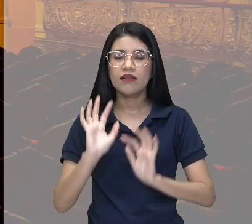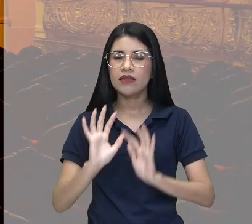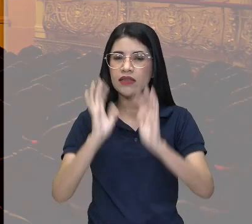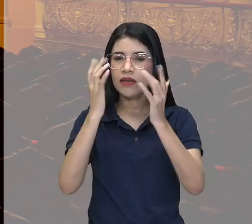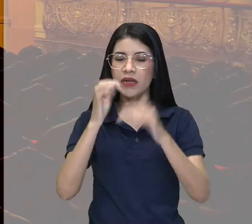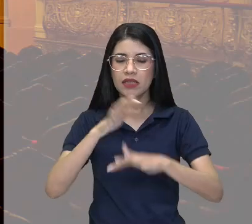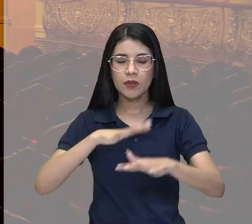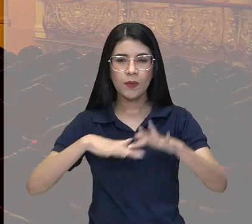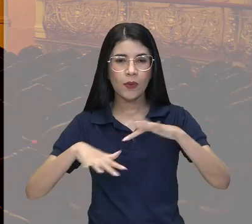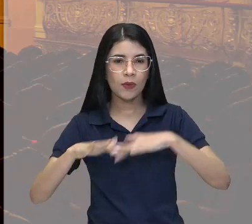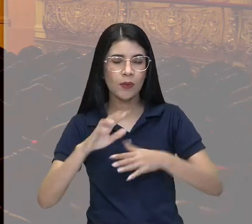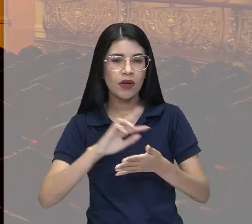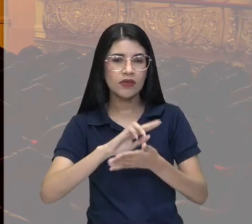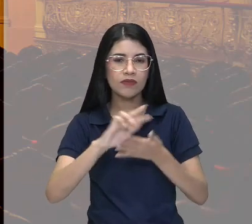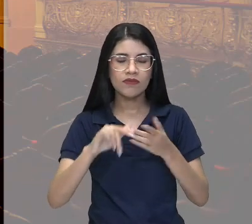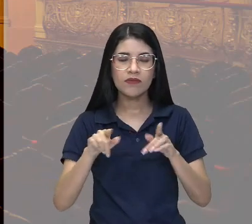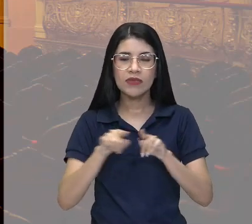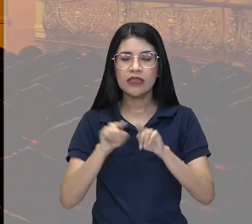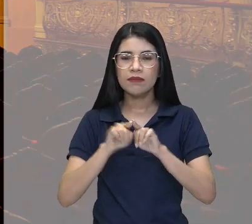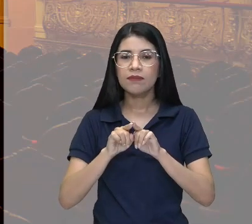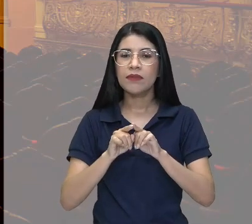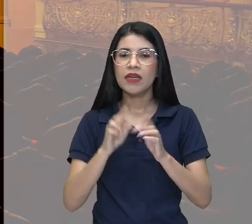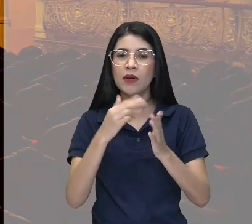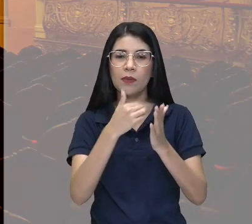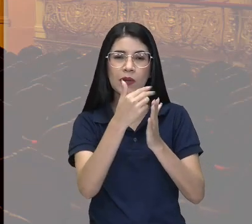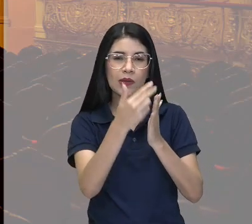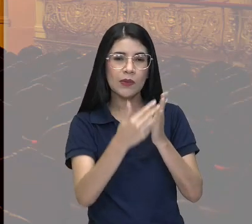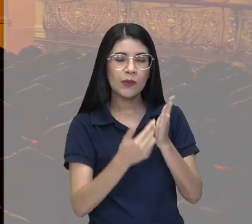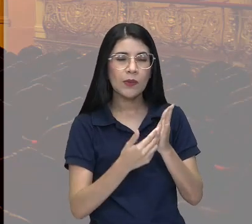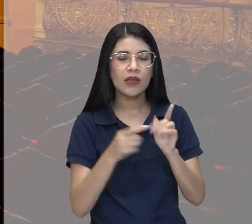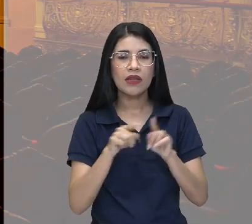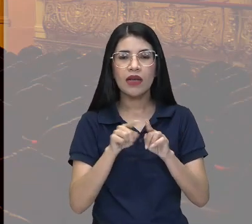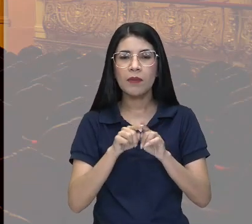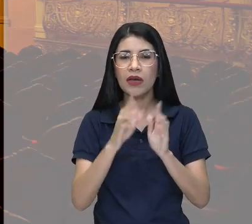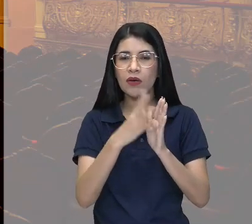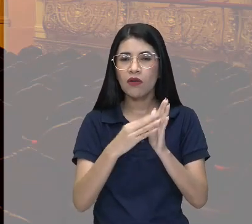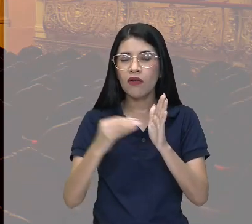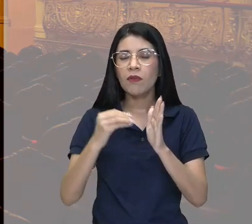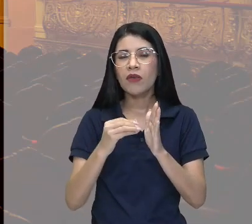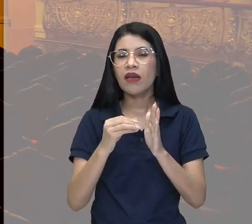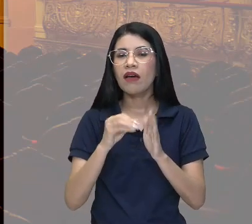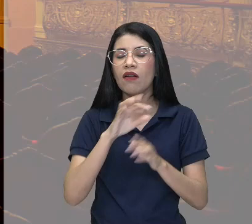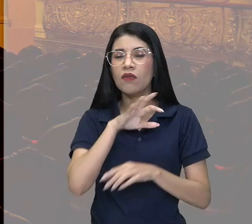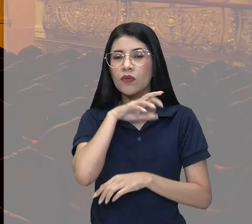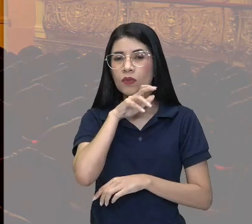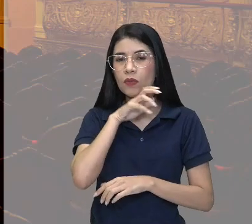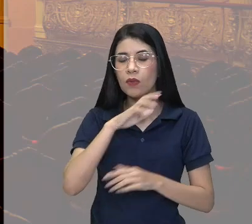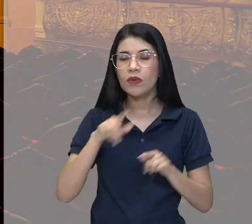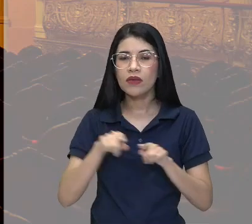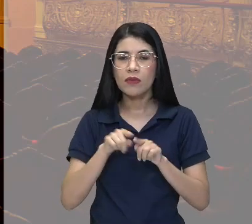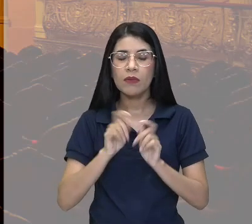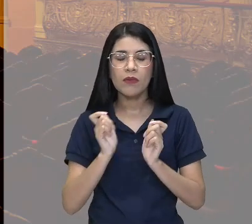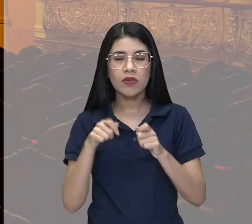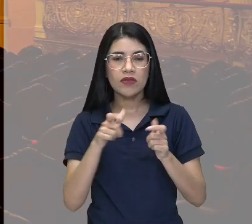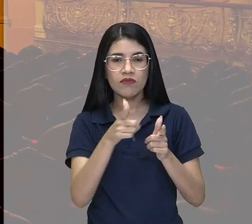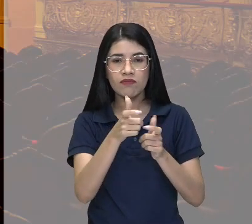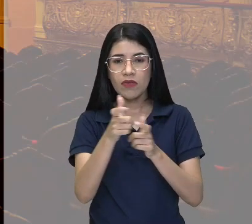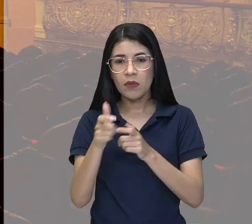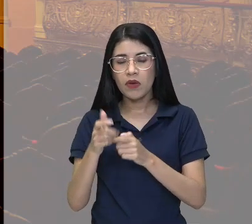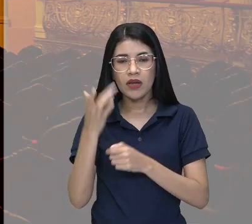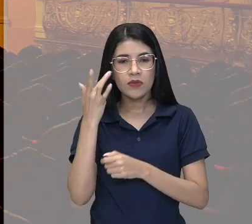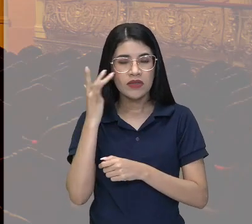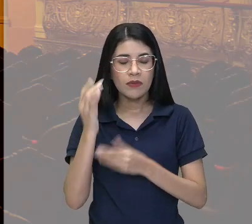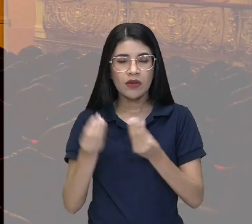rituais, as pinturas, ele imitava os animais para poder caçá-los, né, porque ele não dominava ainda a questão da